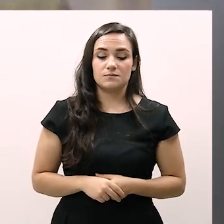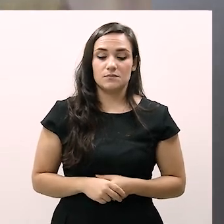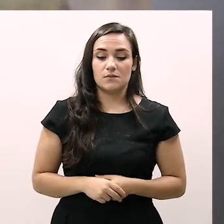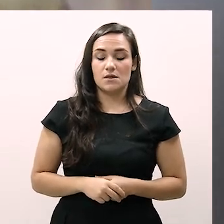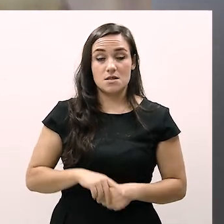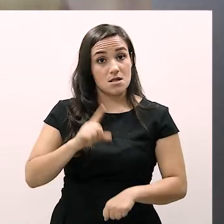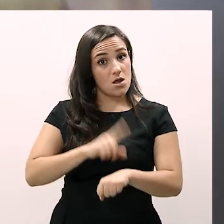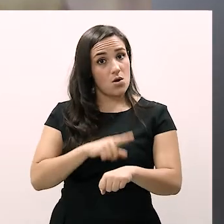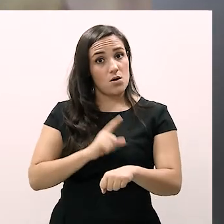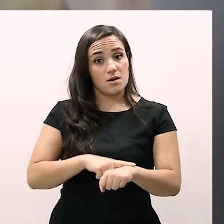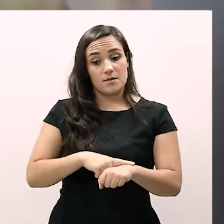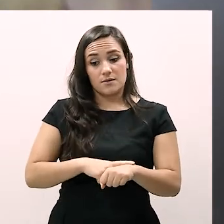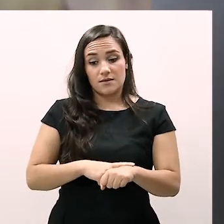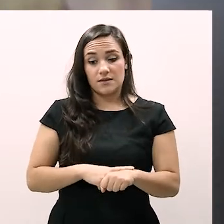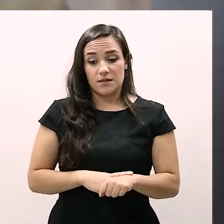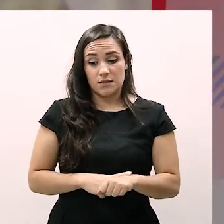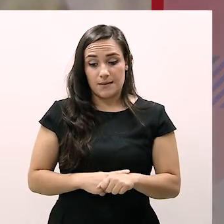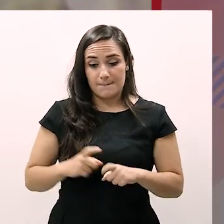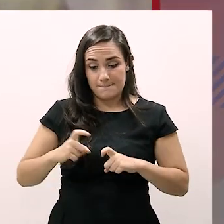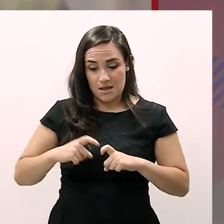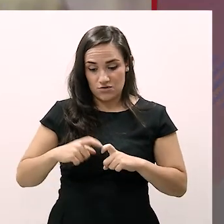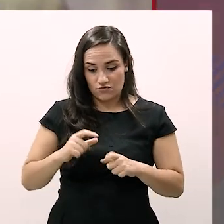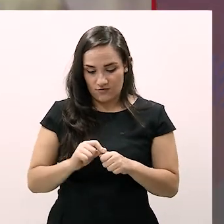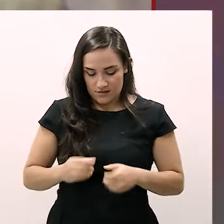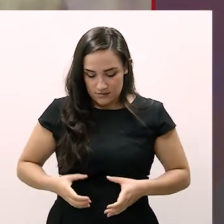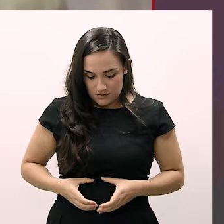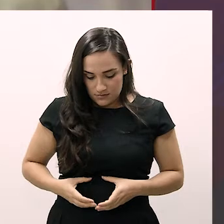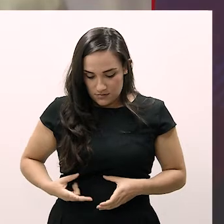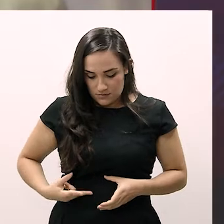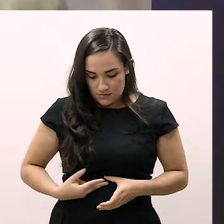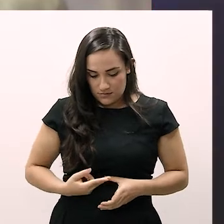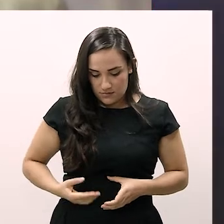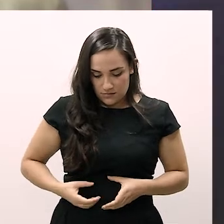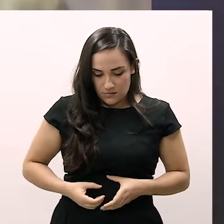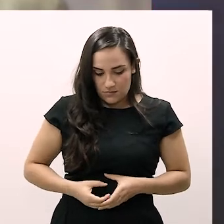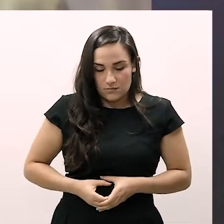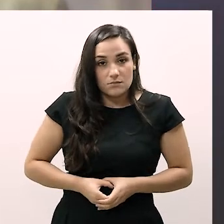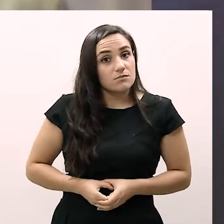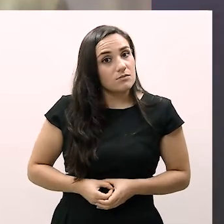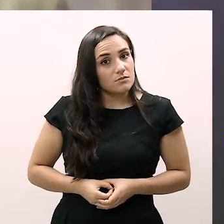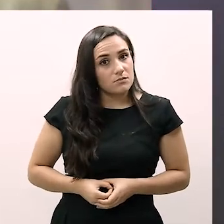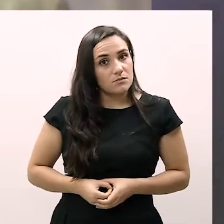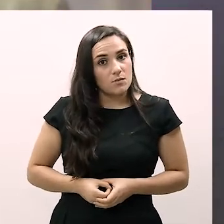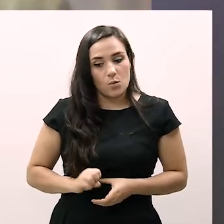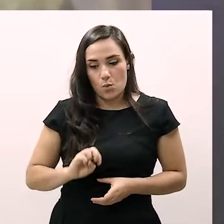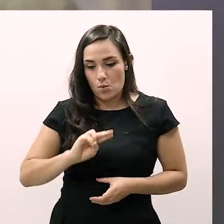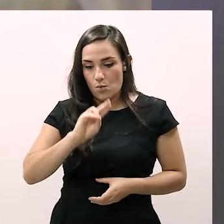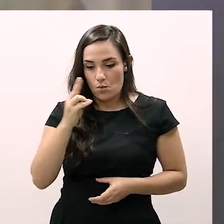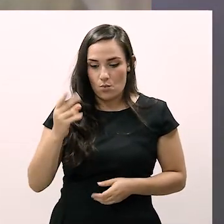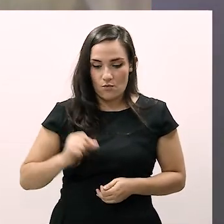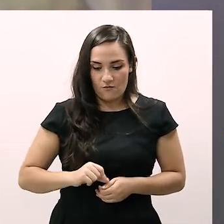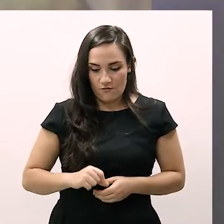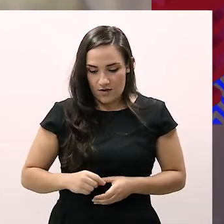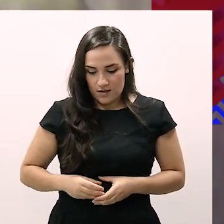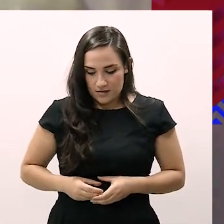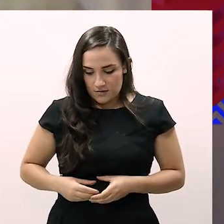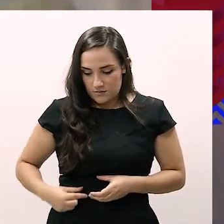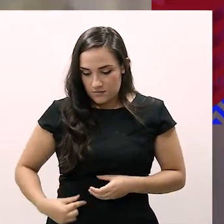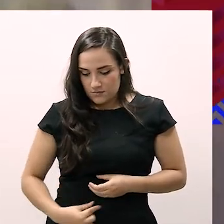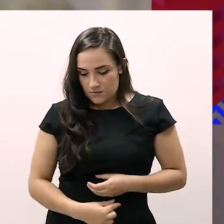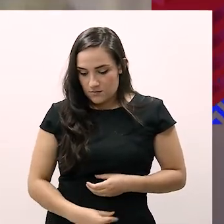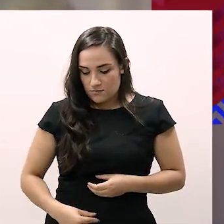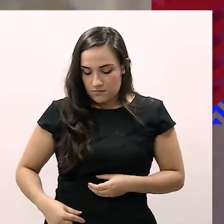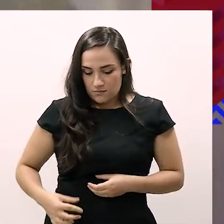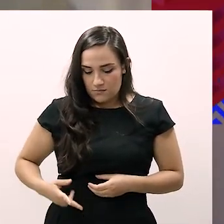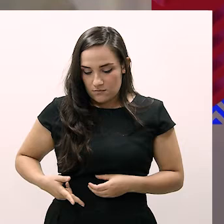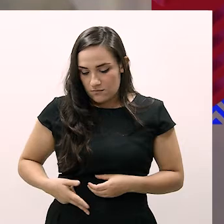paciente, a própria redução do reservatório gástrico ou o desvio de